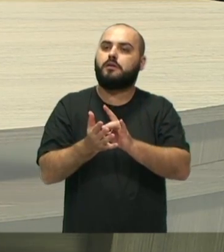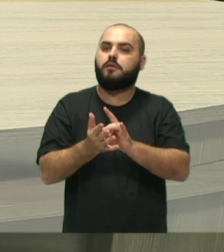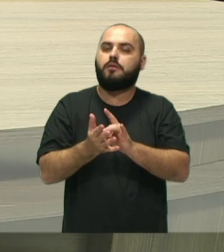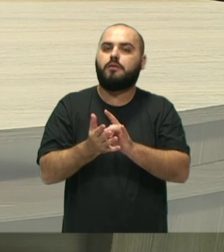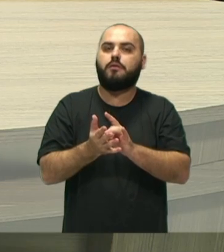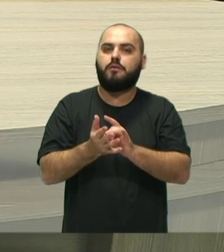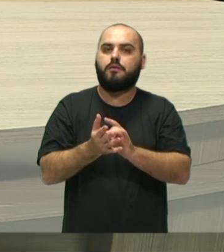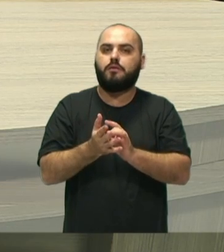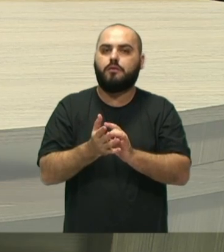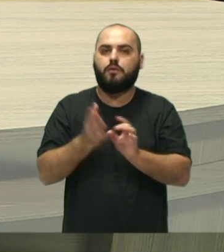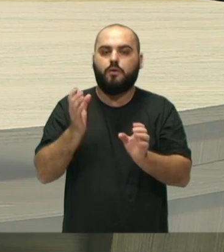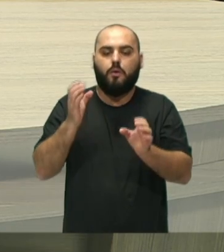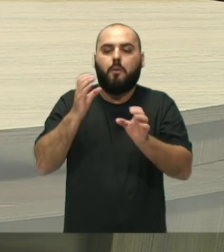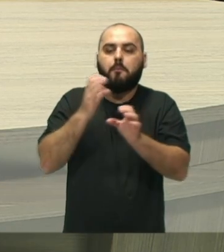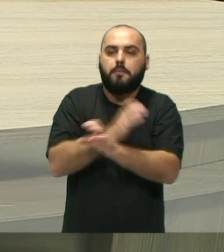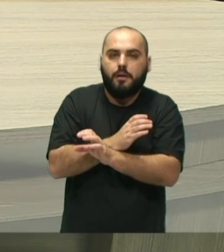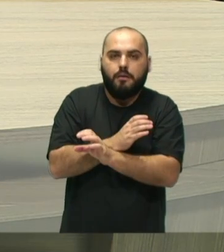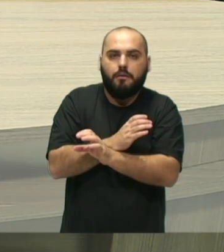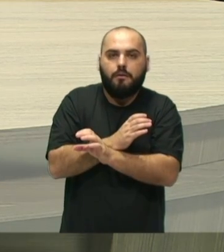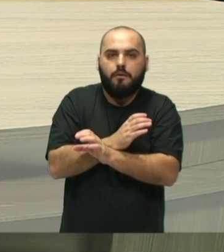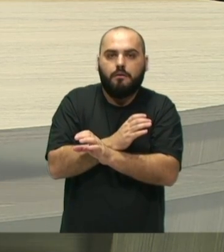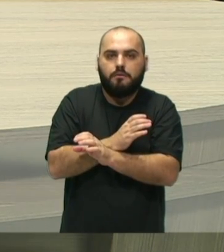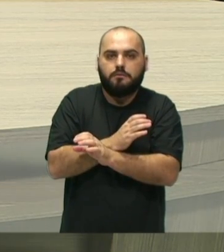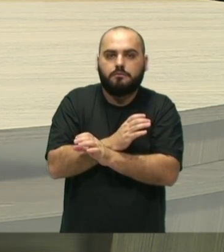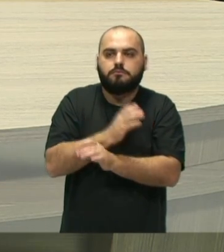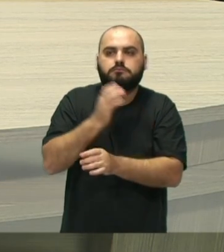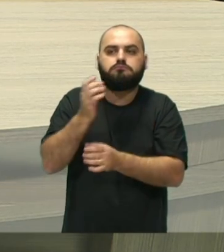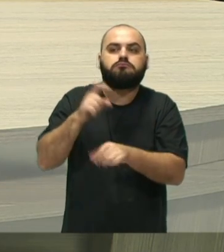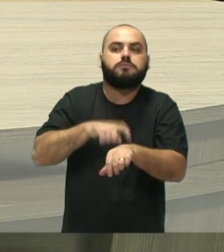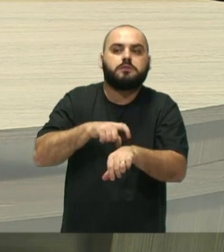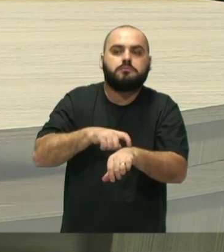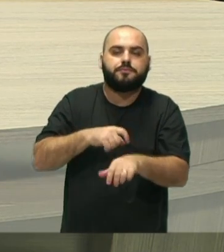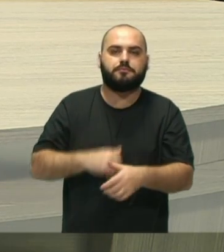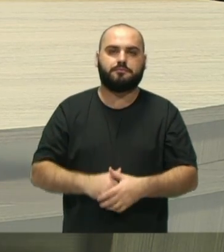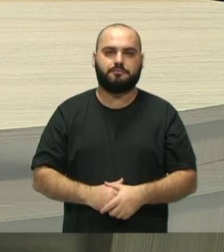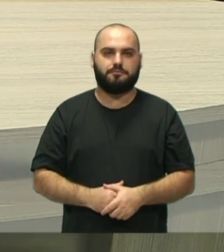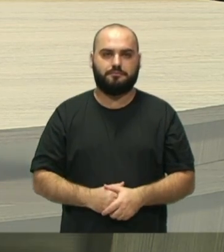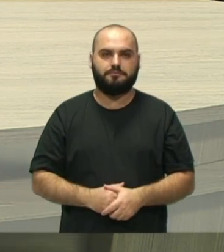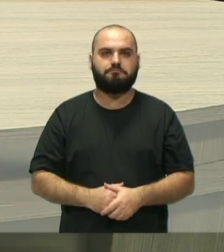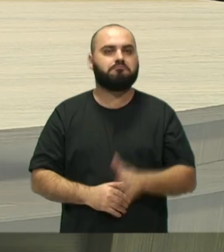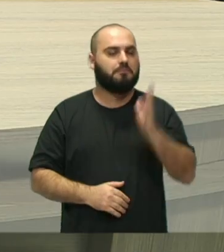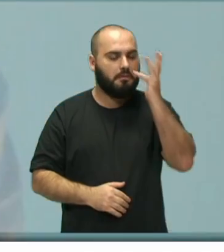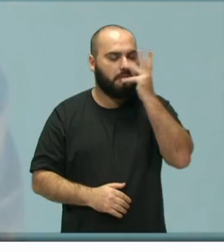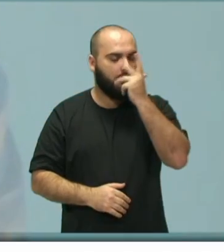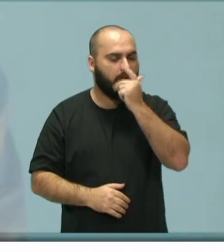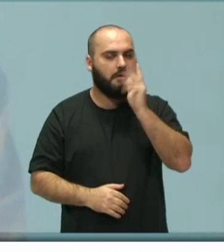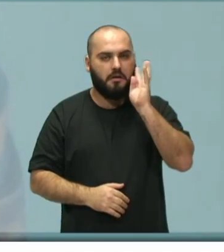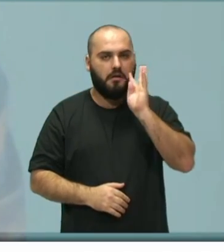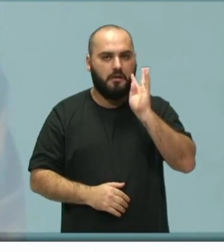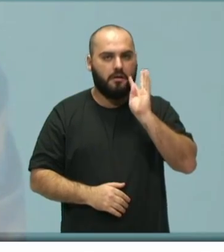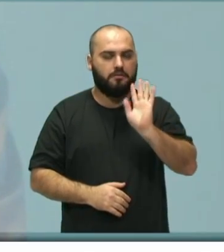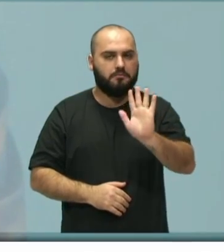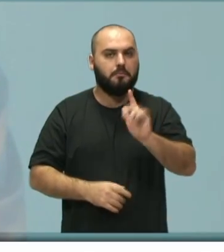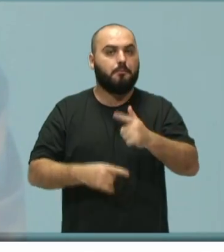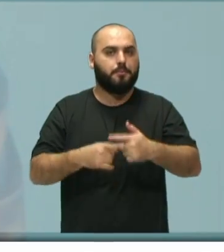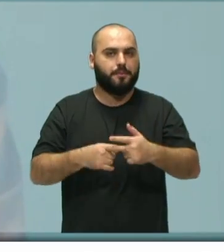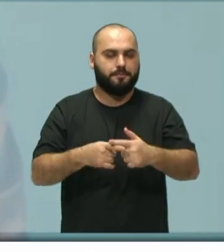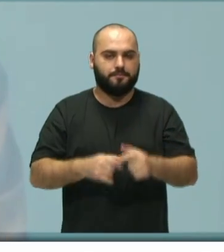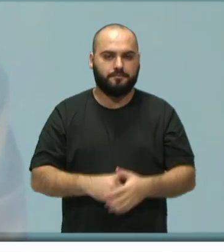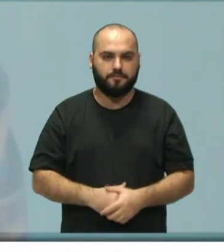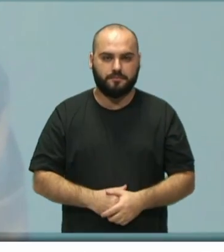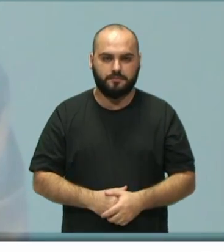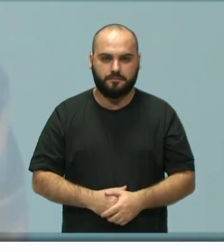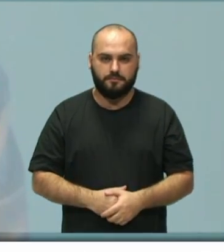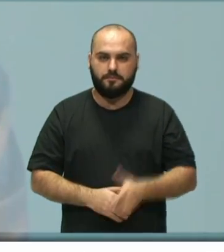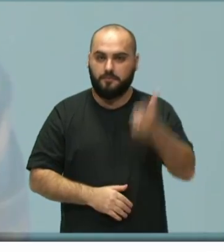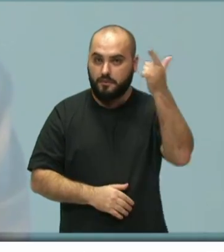se concretizar, virar também um objeto? Isso foi muito bacana, porque para